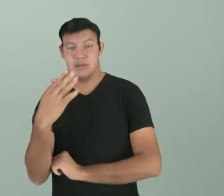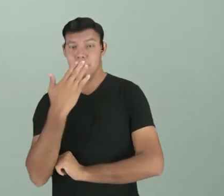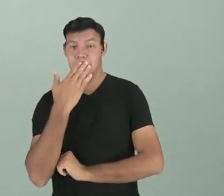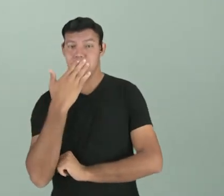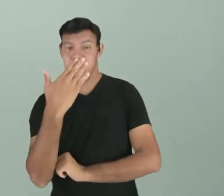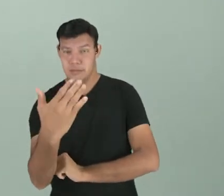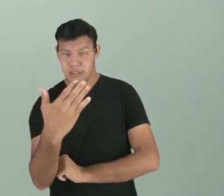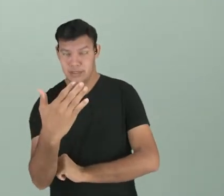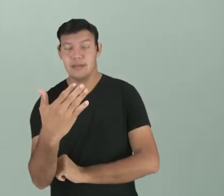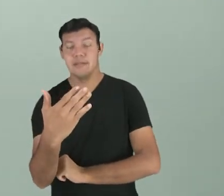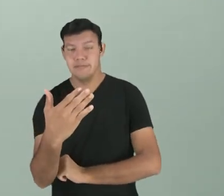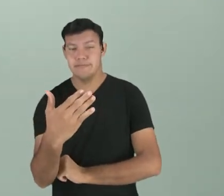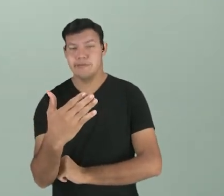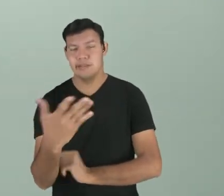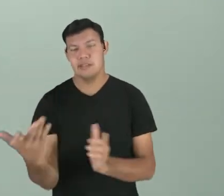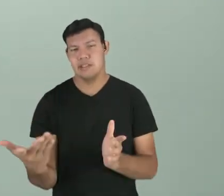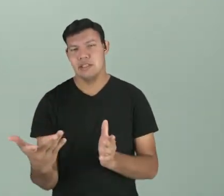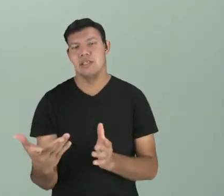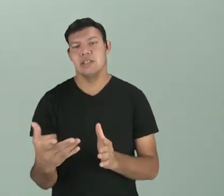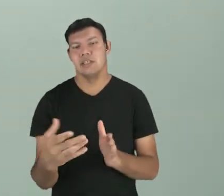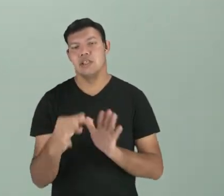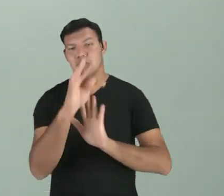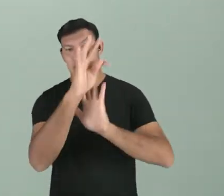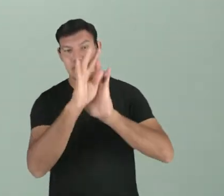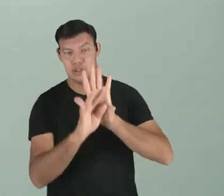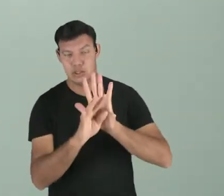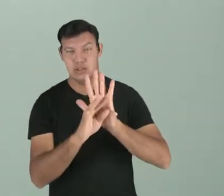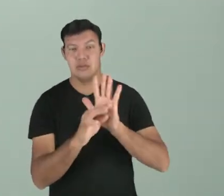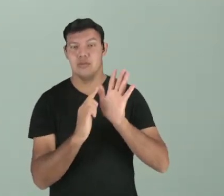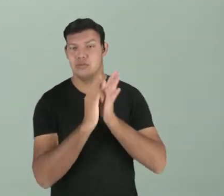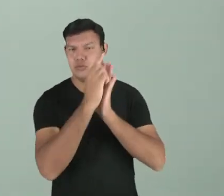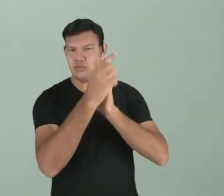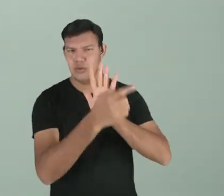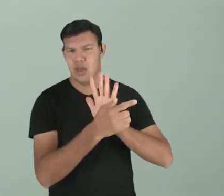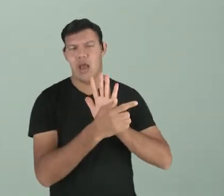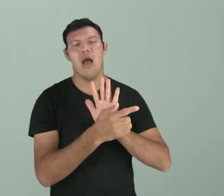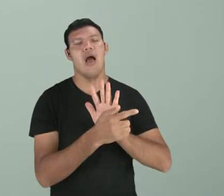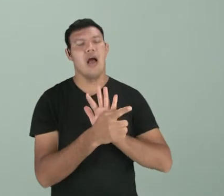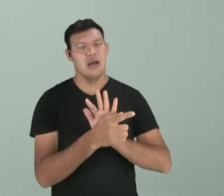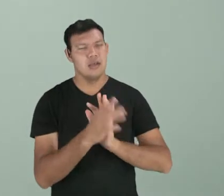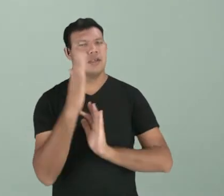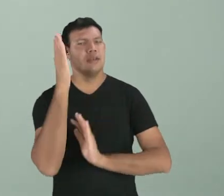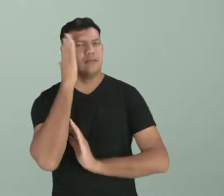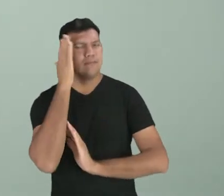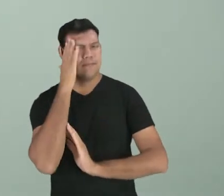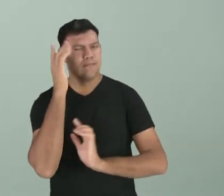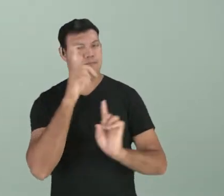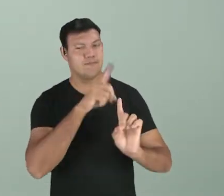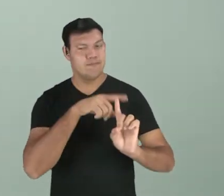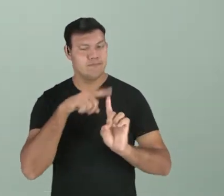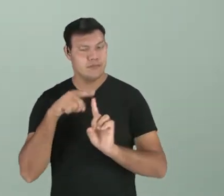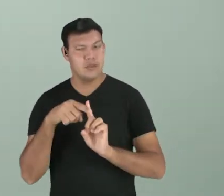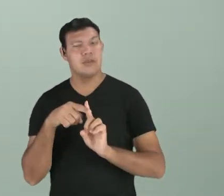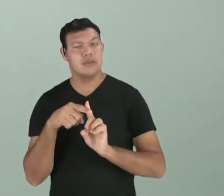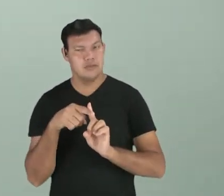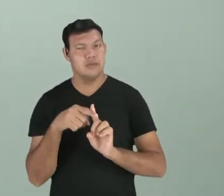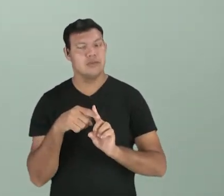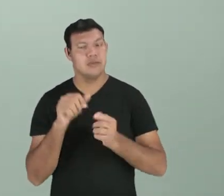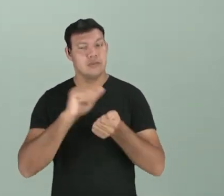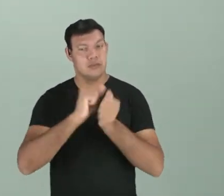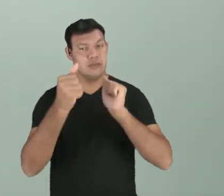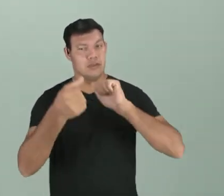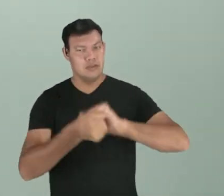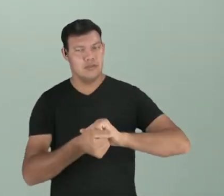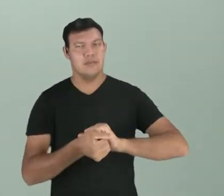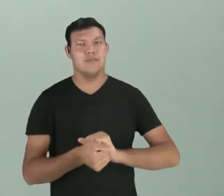pedido determinado texto determinado gênero você saber qual a tipologia que se enquadra para não